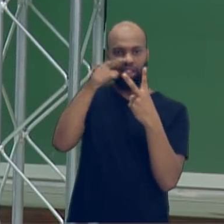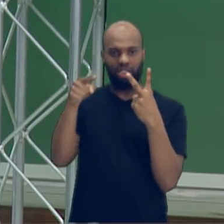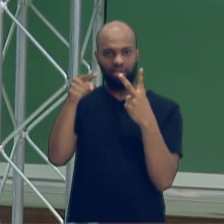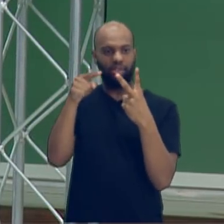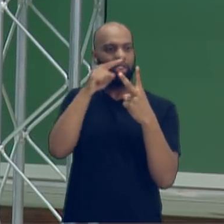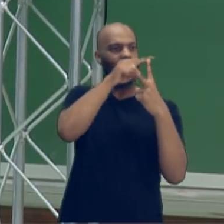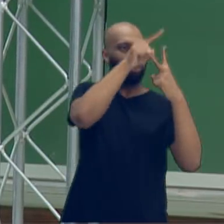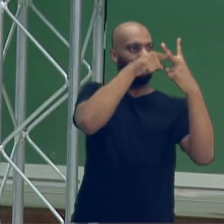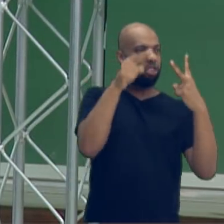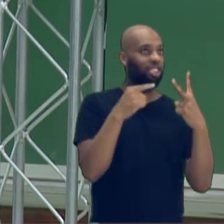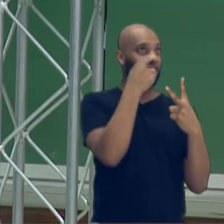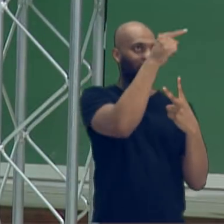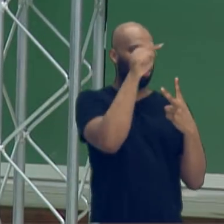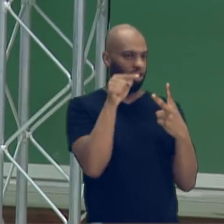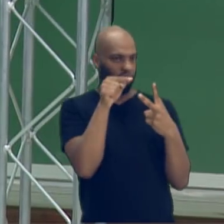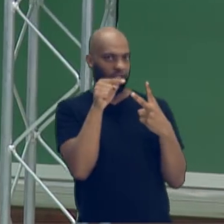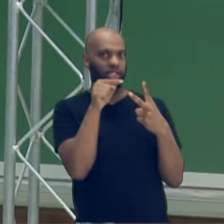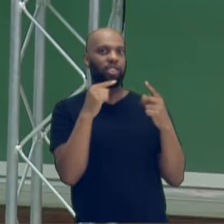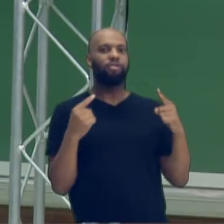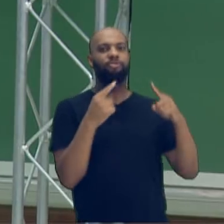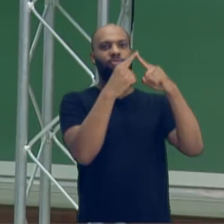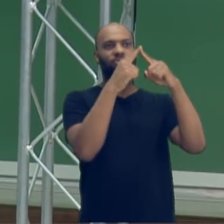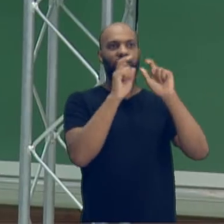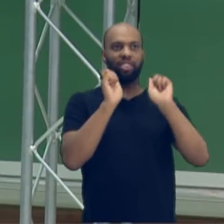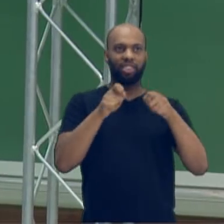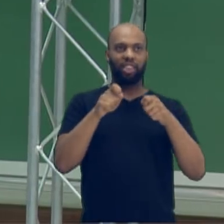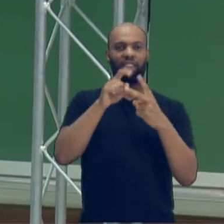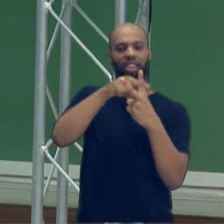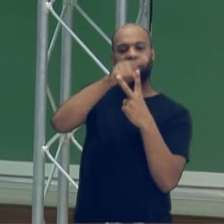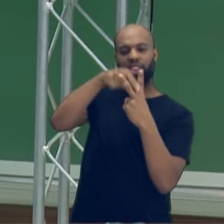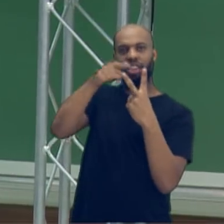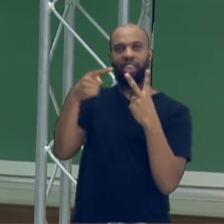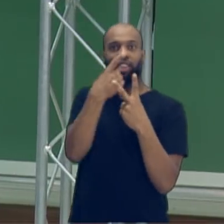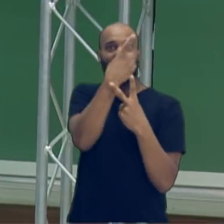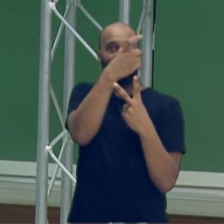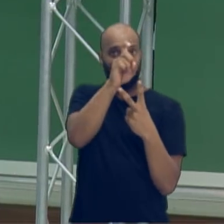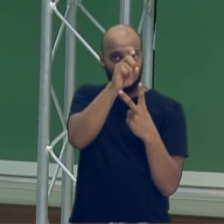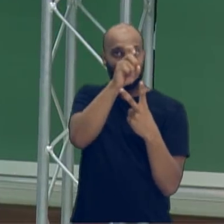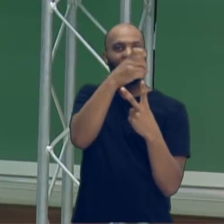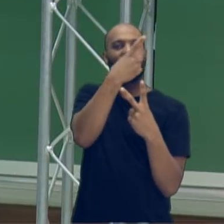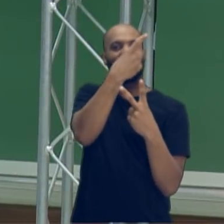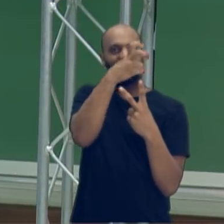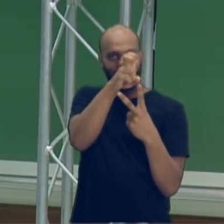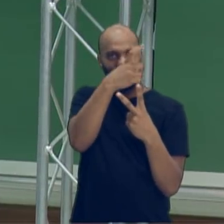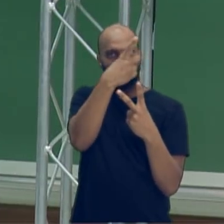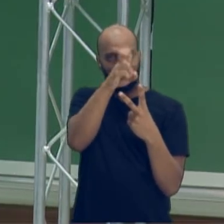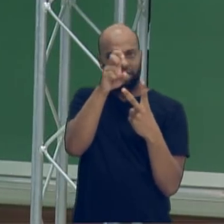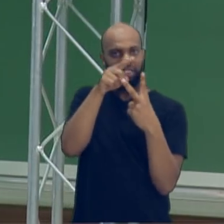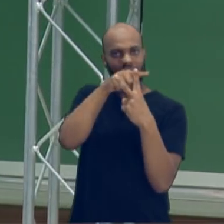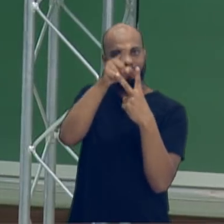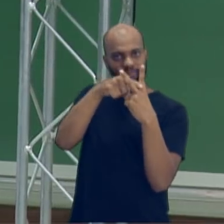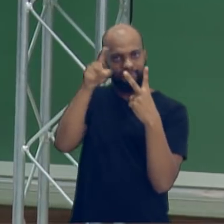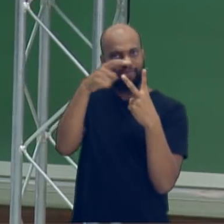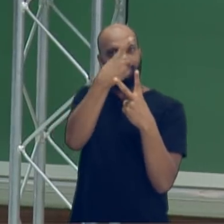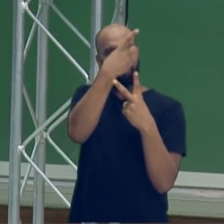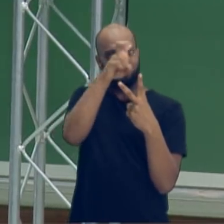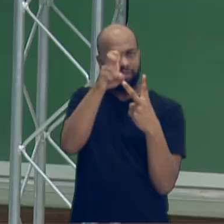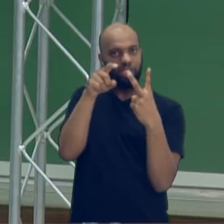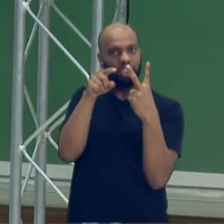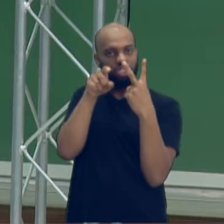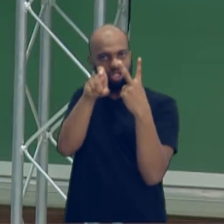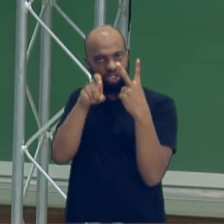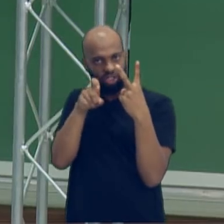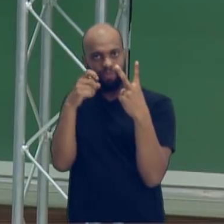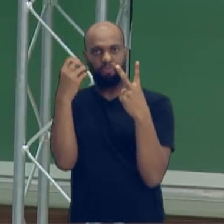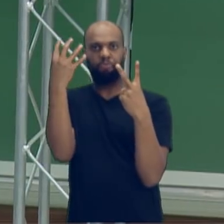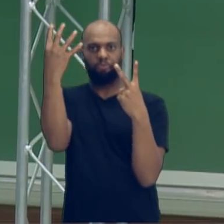vezes 3, raiz 15 de x elevado à quarta potência. Nesse caso, né, o índice da raiz é 15,